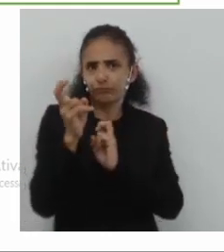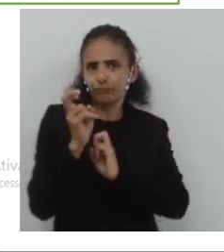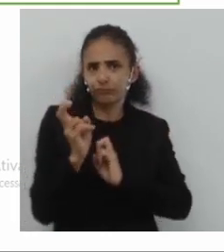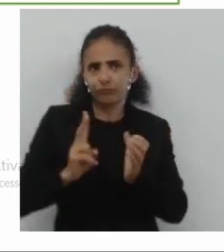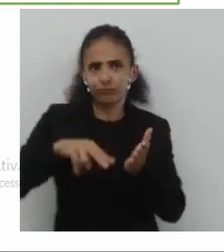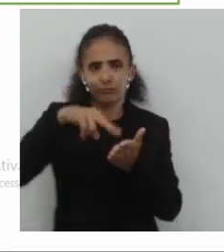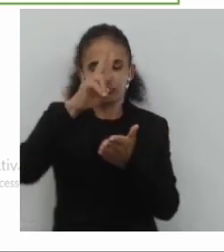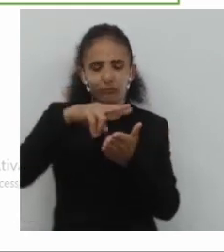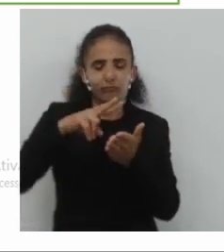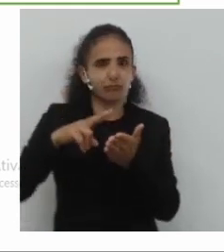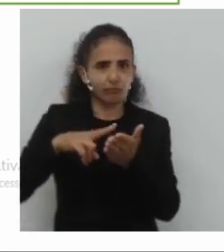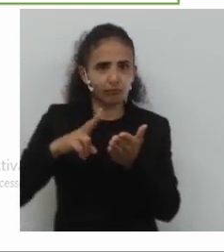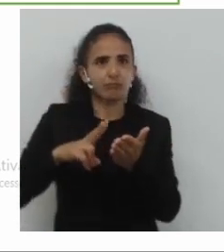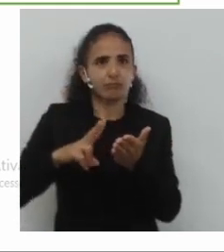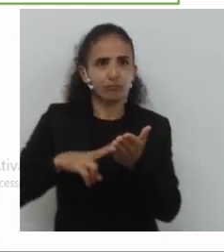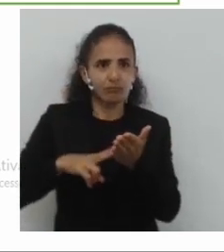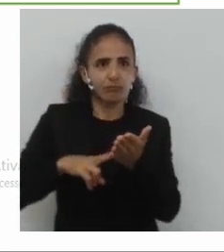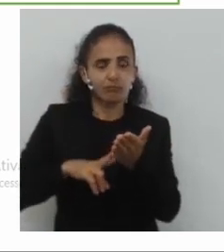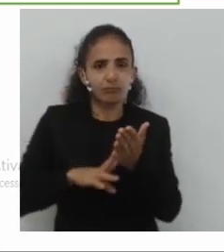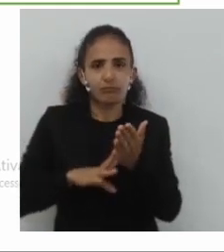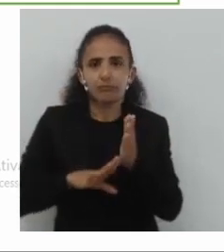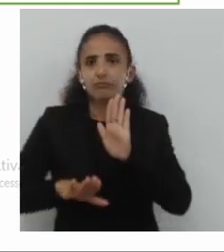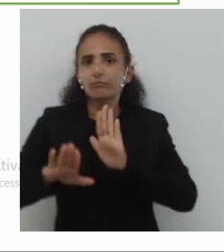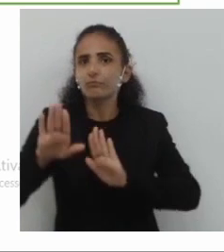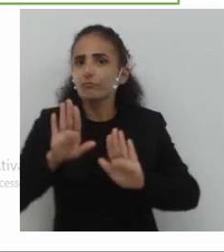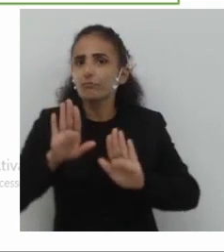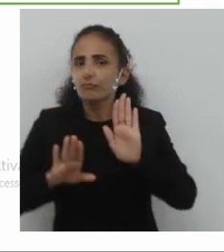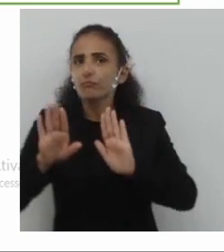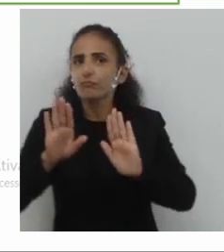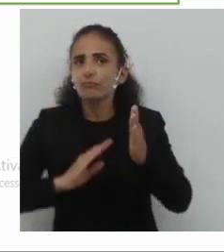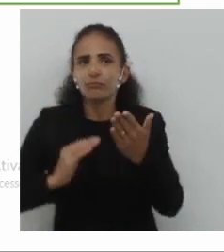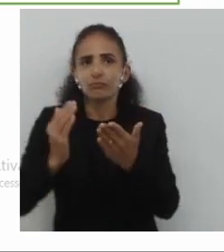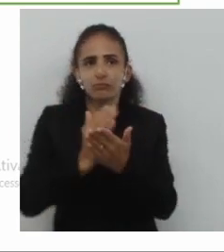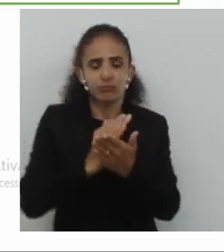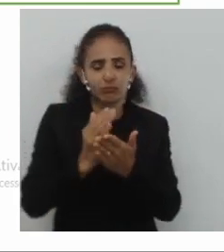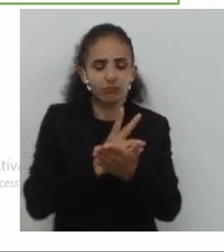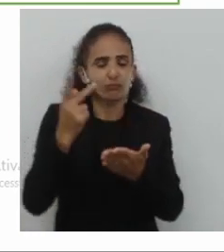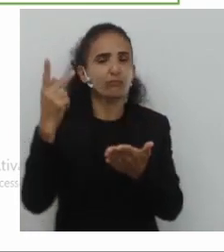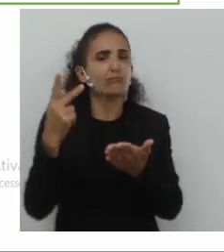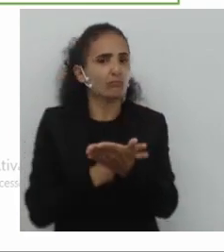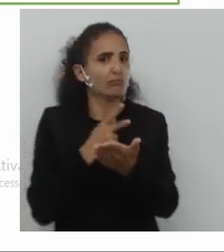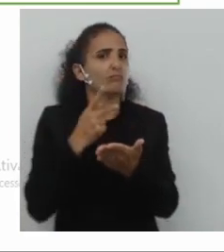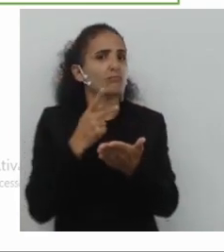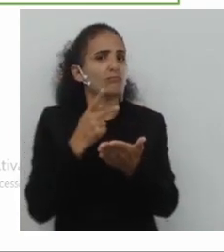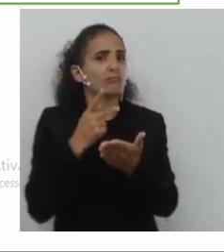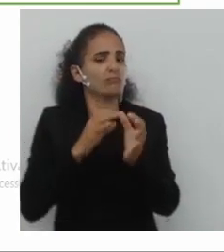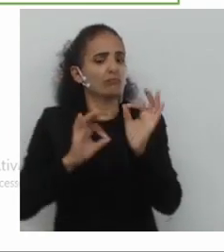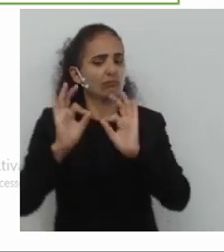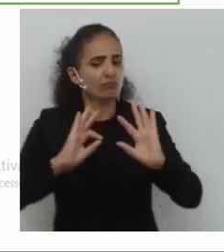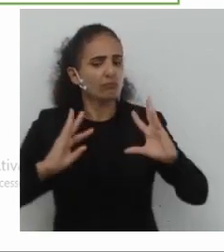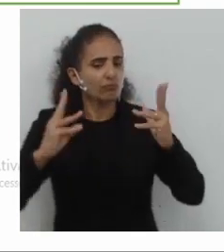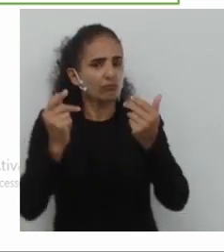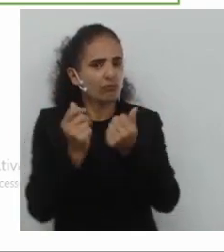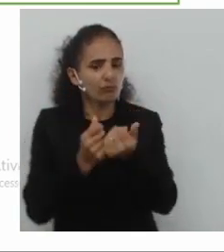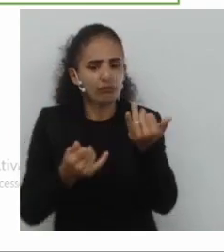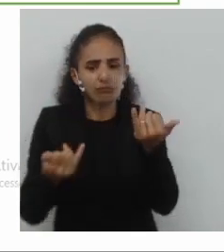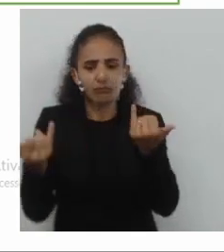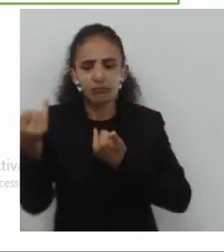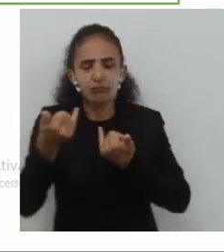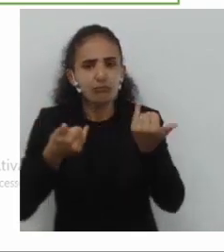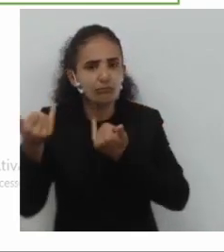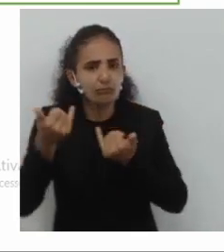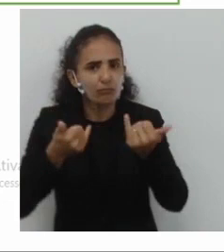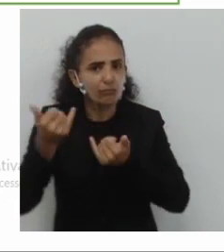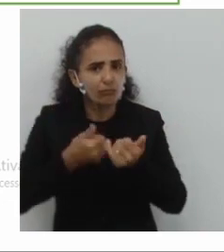ou leitura, há maior risco de se não poder fazer a retenção de toda a